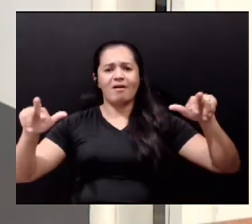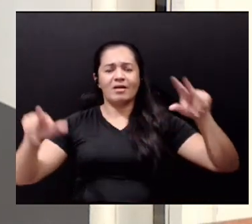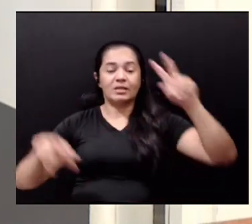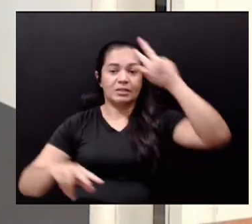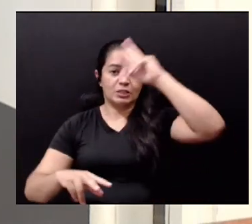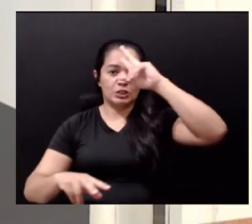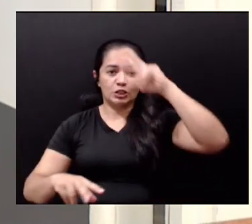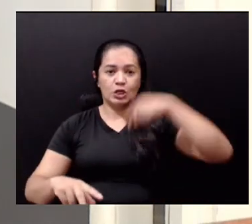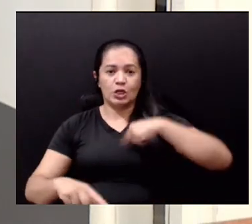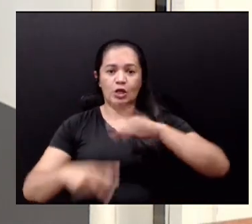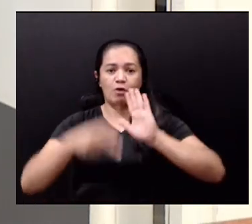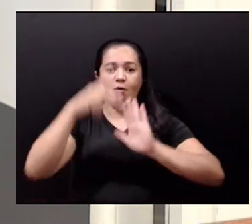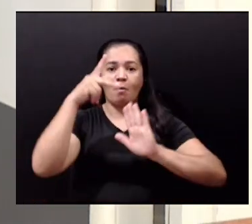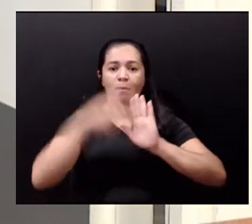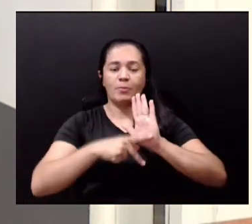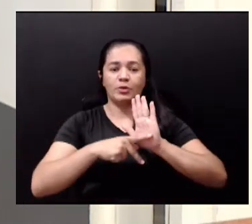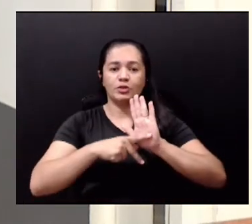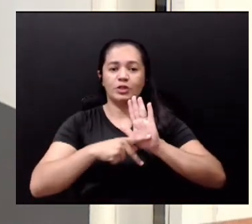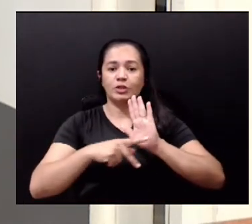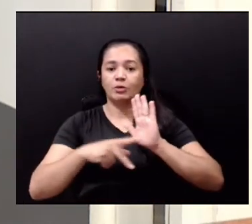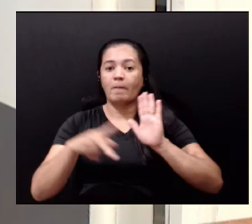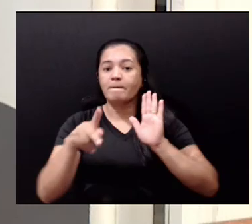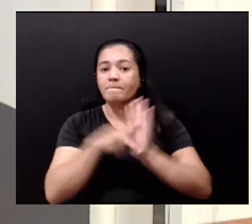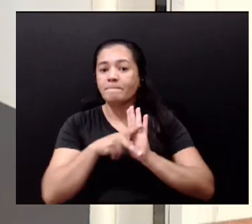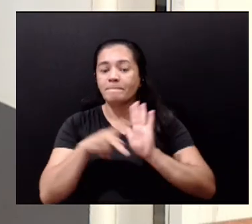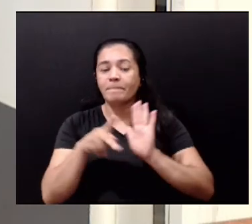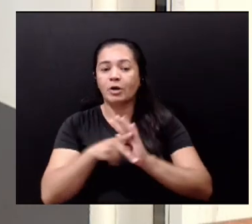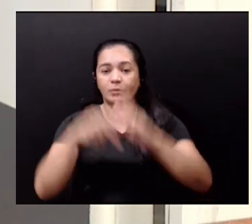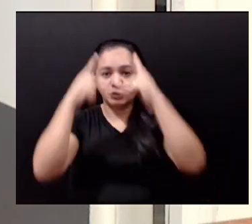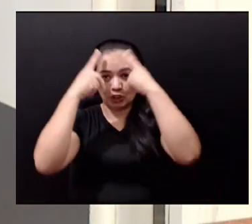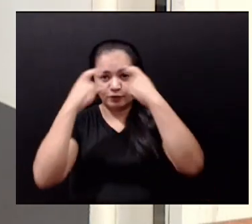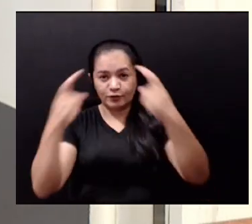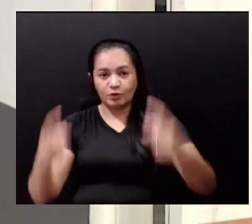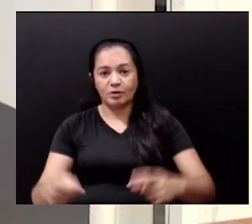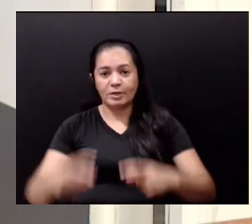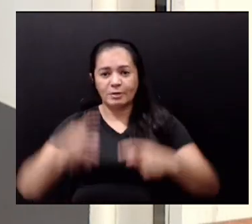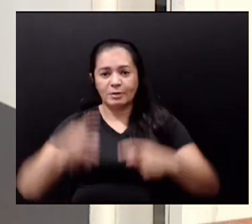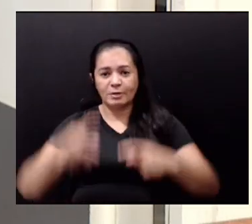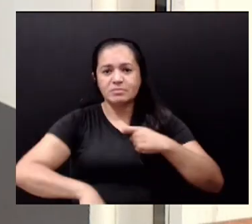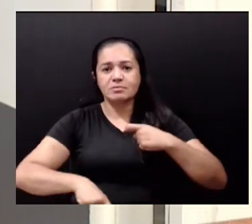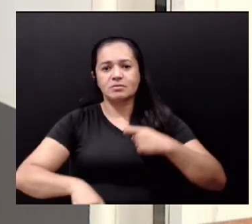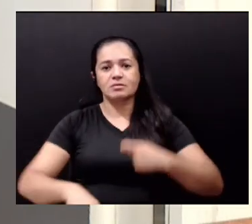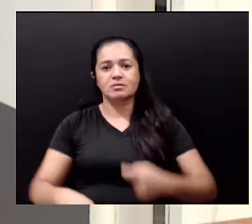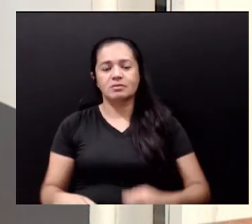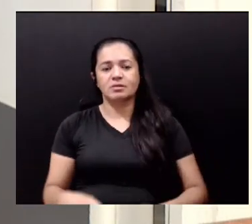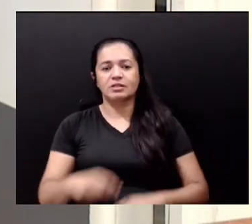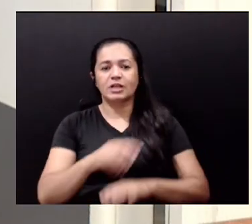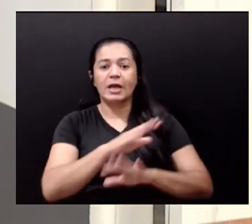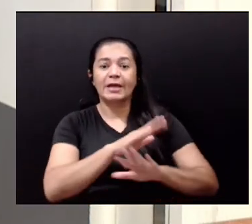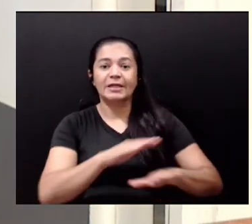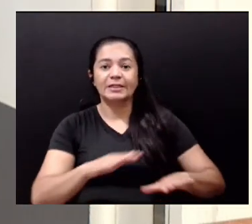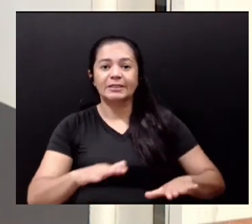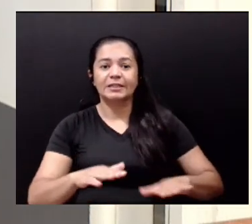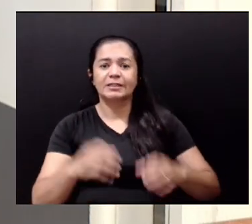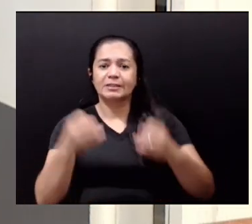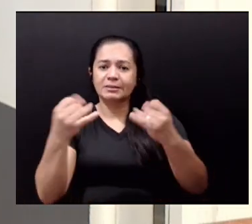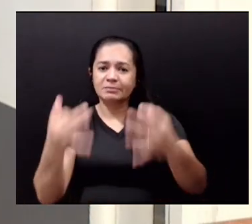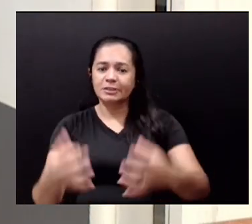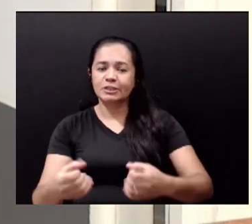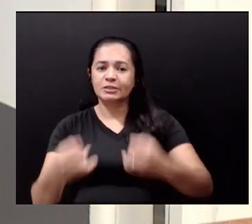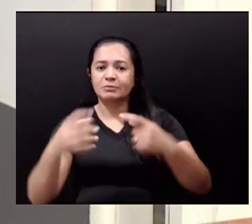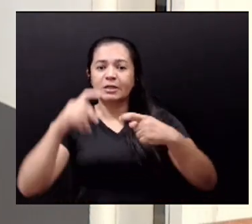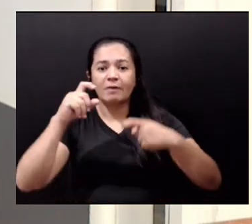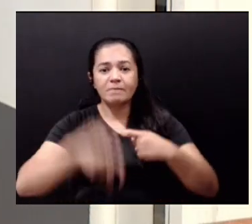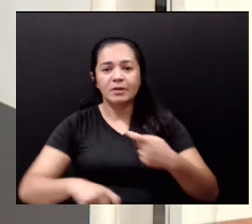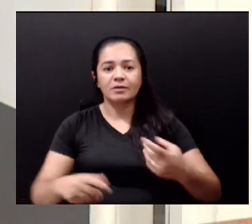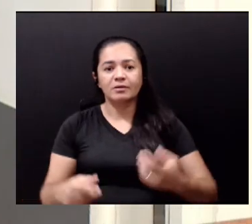específico de violência sexual, e aí começam várias situações de crianças relatando violências sexuais, e até chegar também, inclusive, em